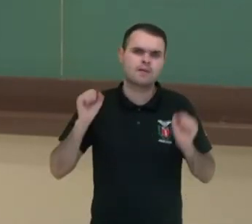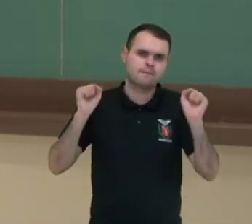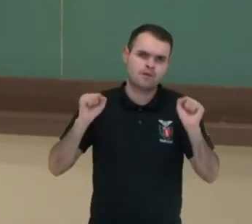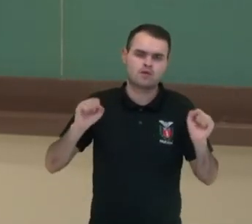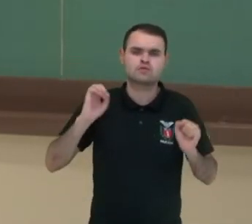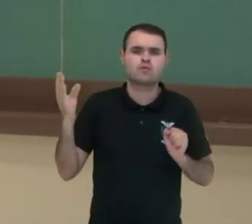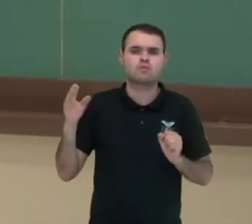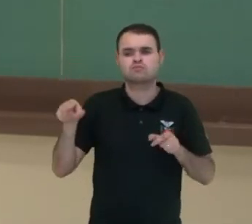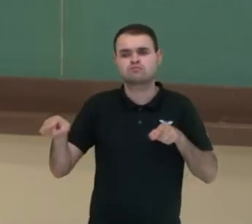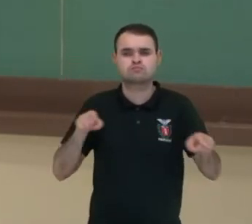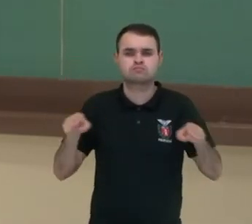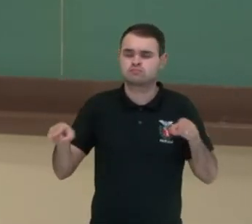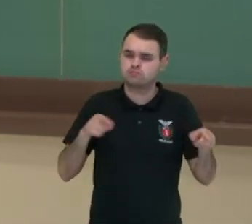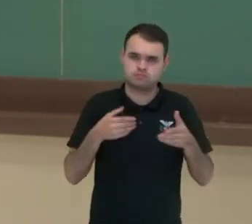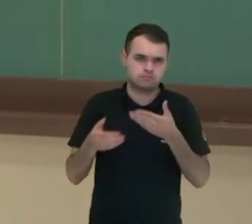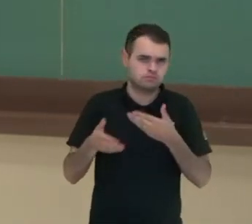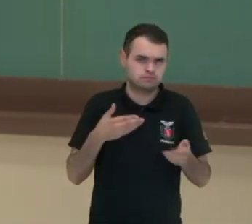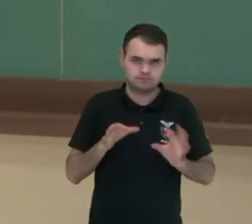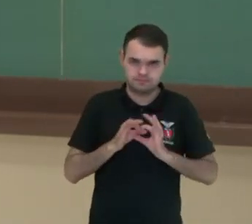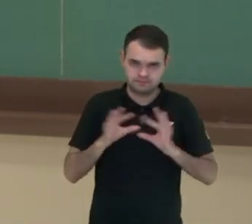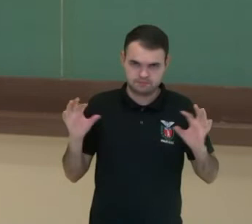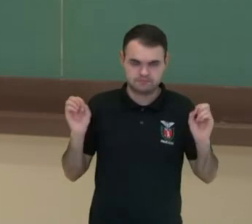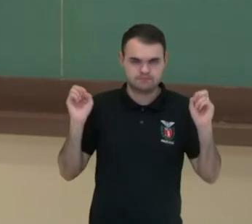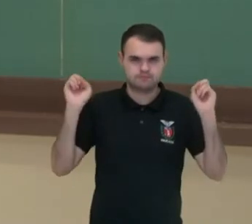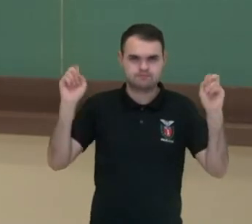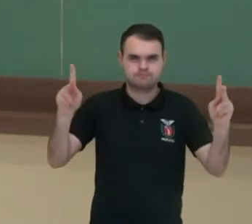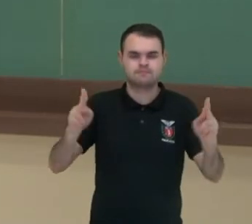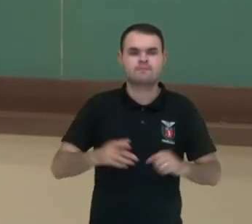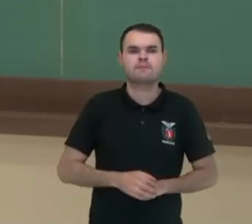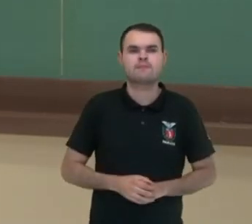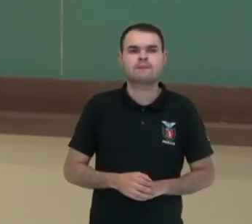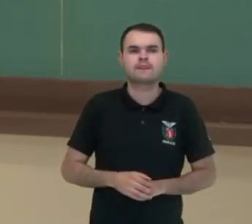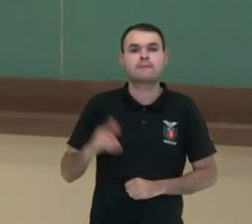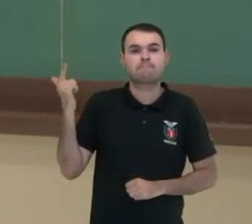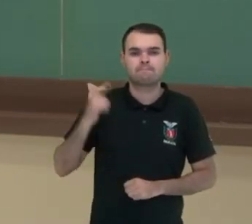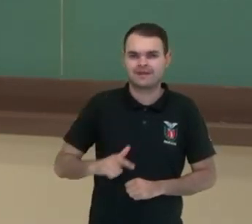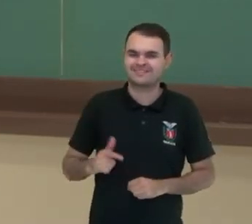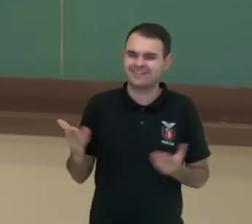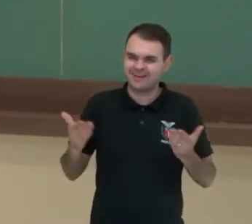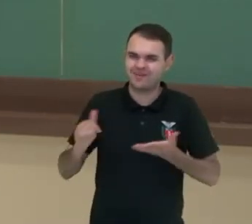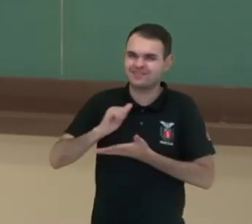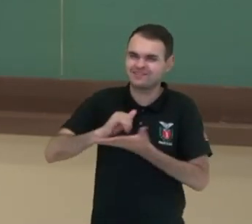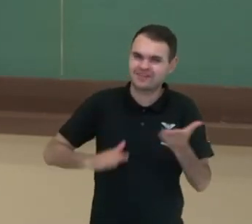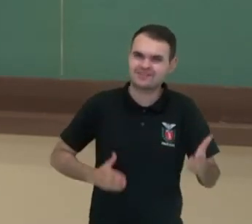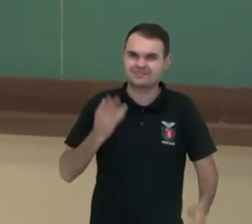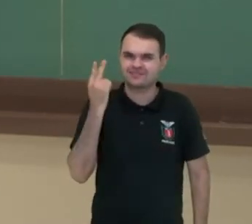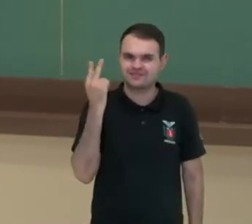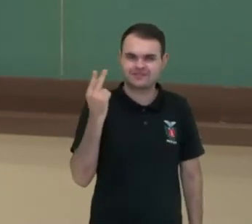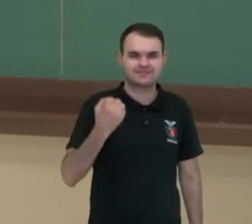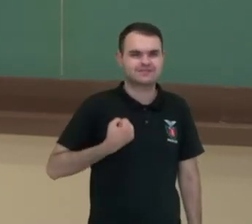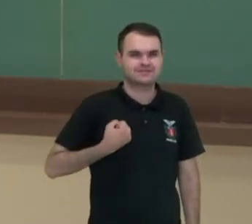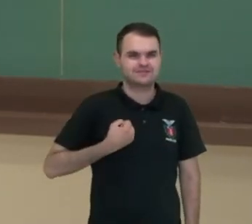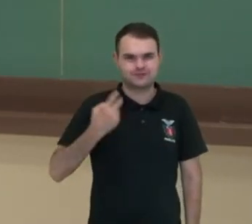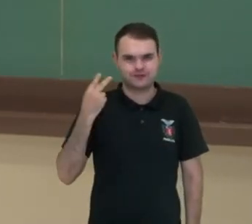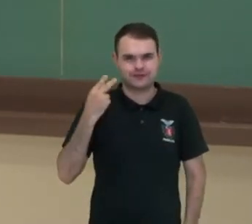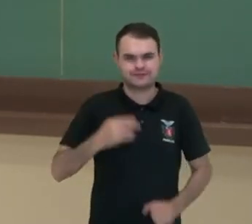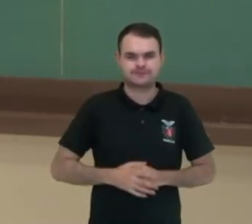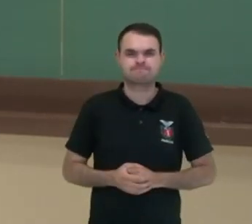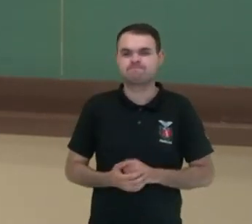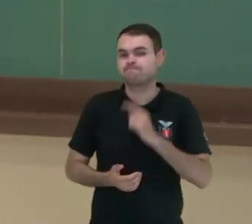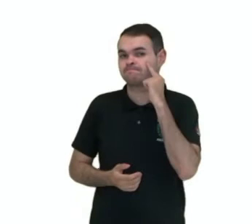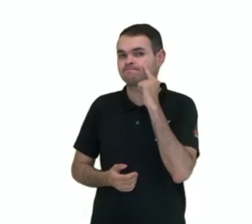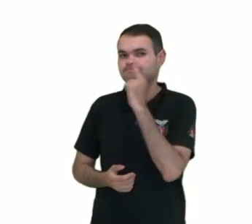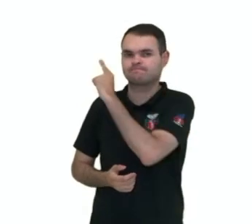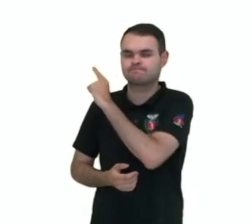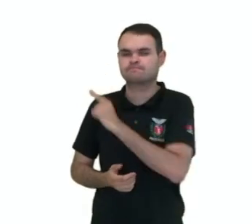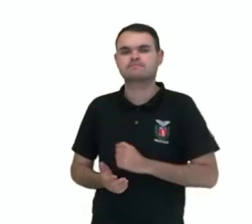apenas uma, né? Certo? Muito bem. O que mais? Agora a nossa atividade de número 2. Observe